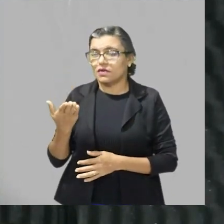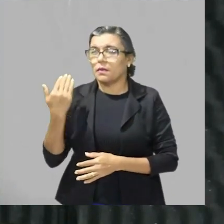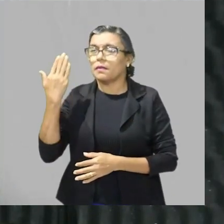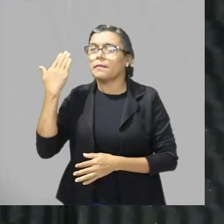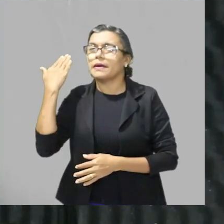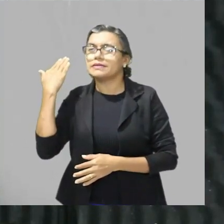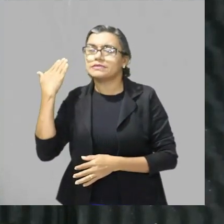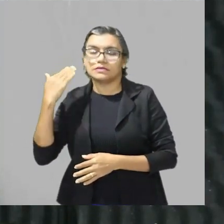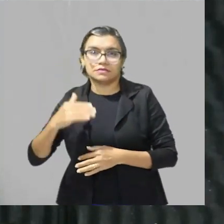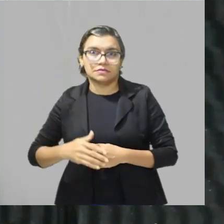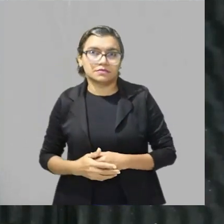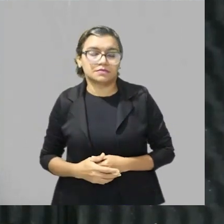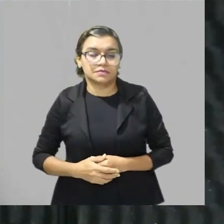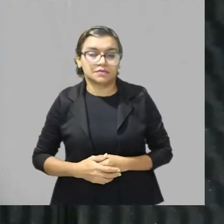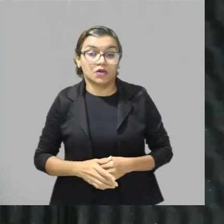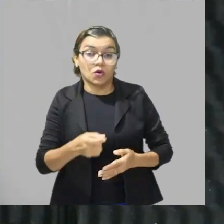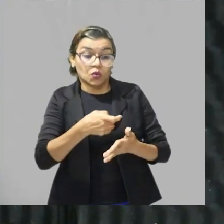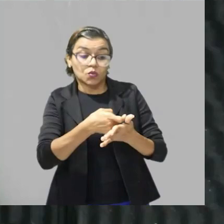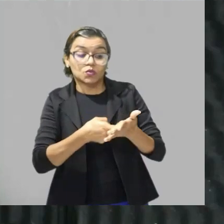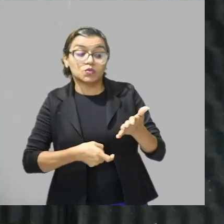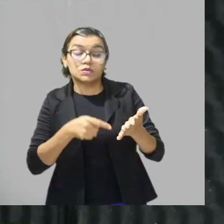o texto desmistifica